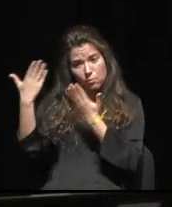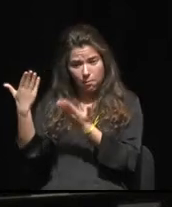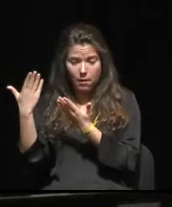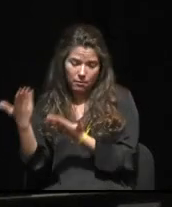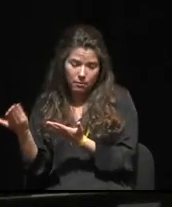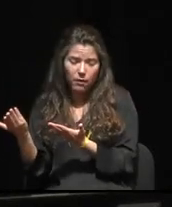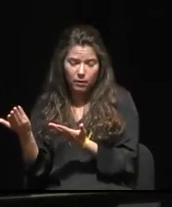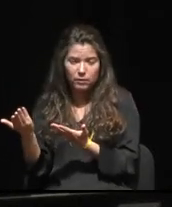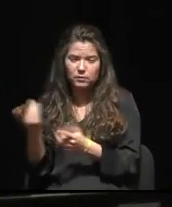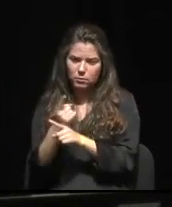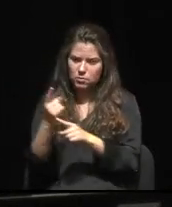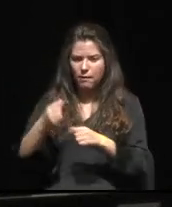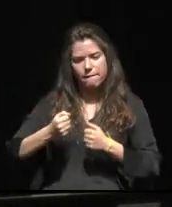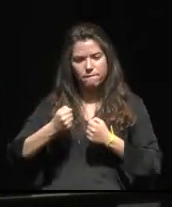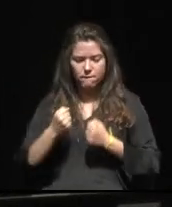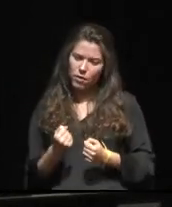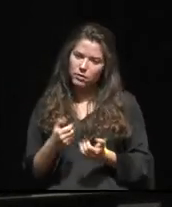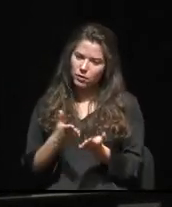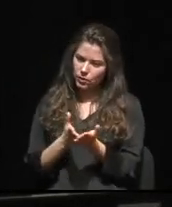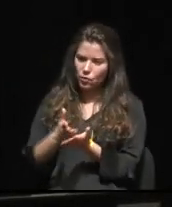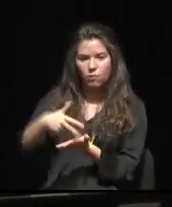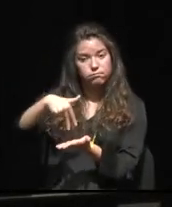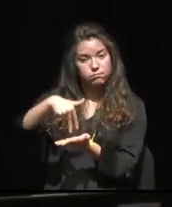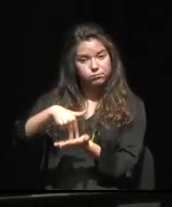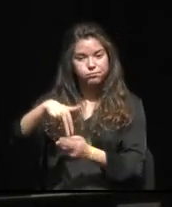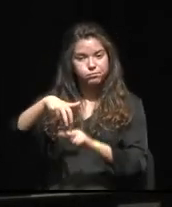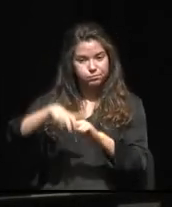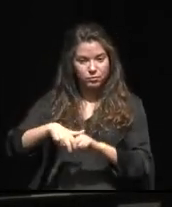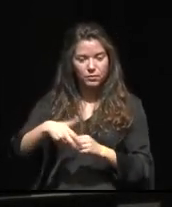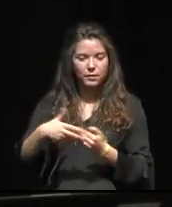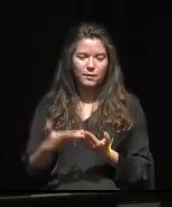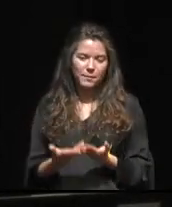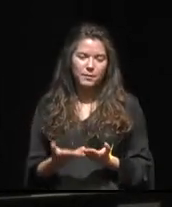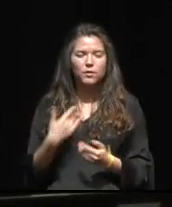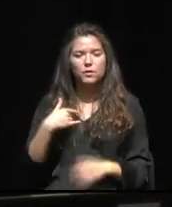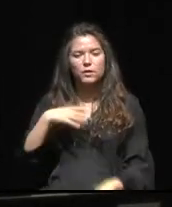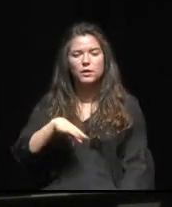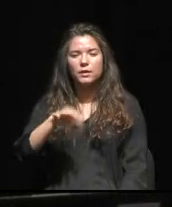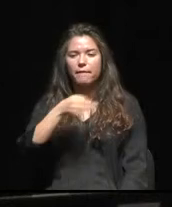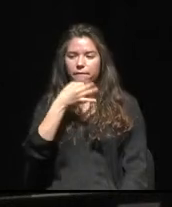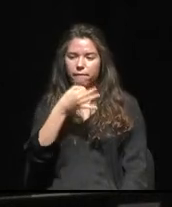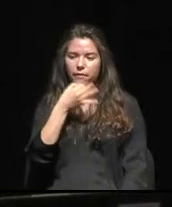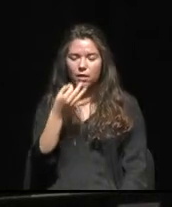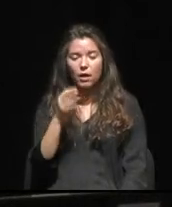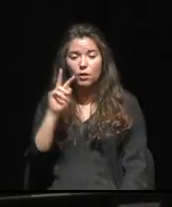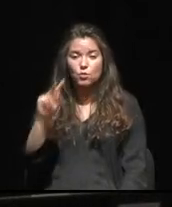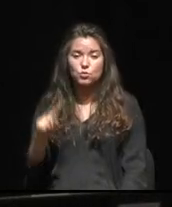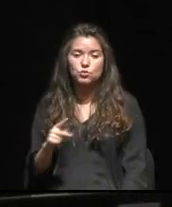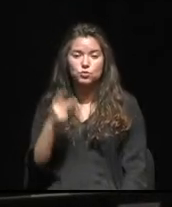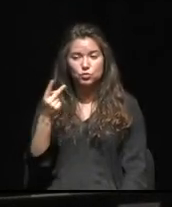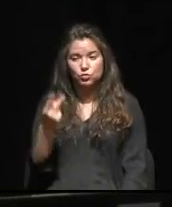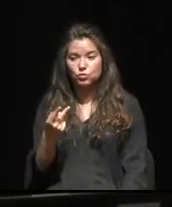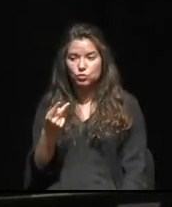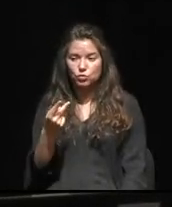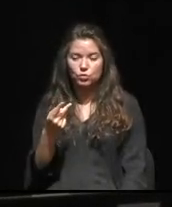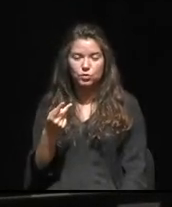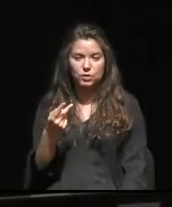parabéns pela sua resiliência eh vinha aqui falar sobre os dois